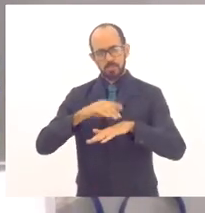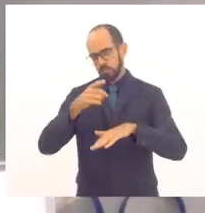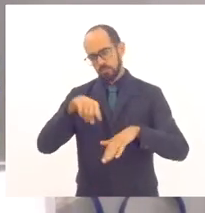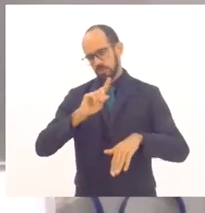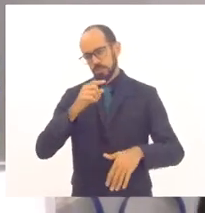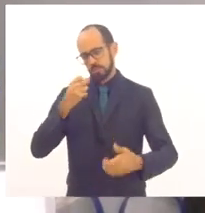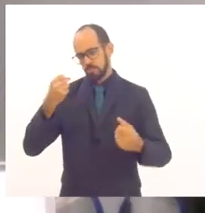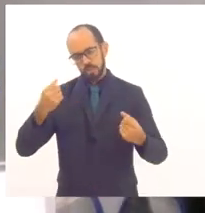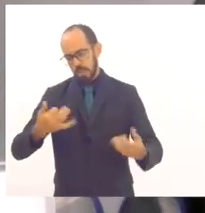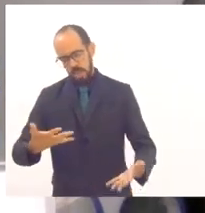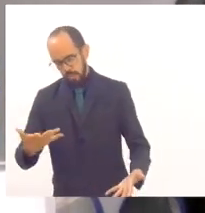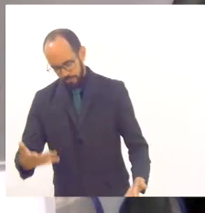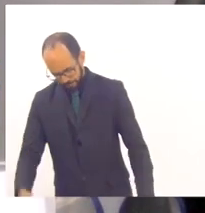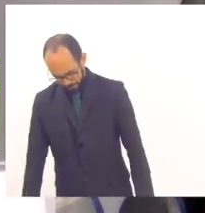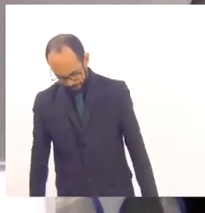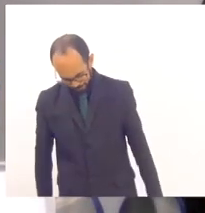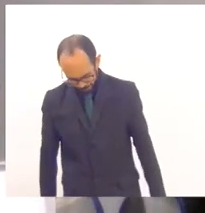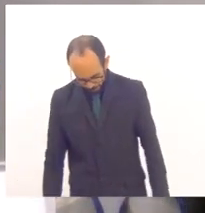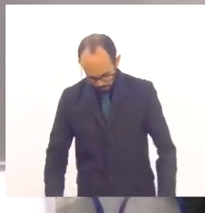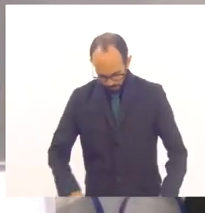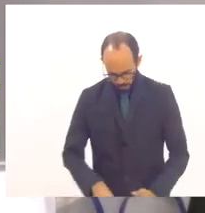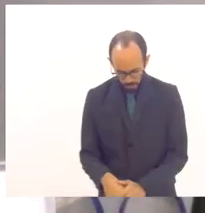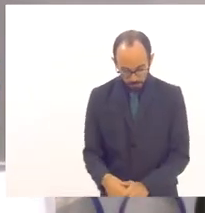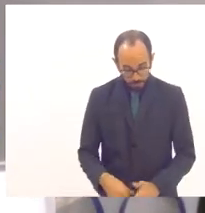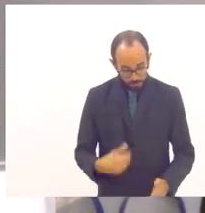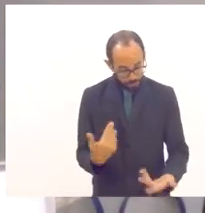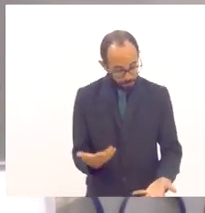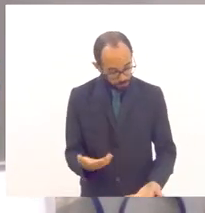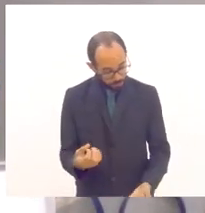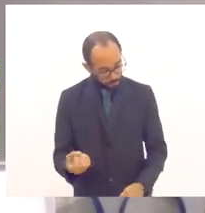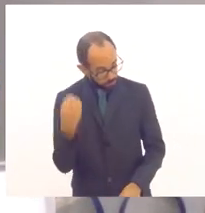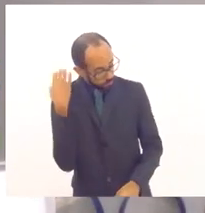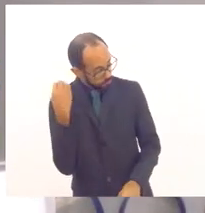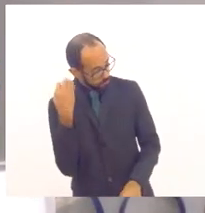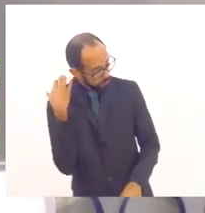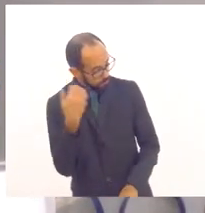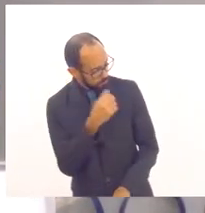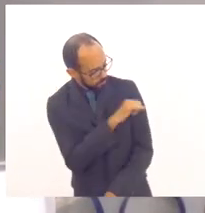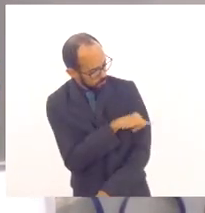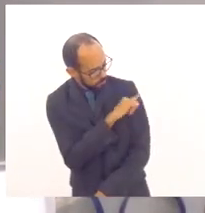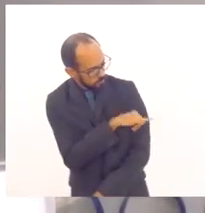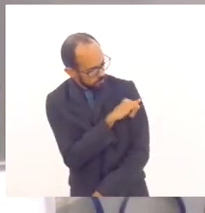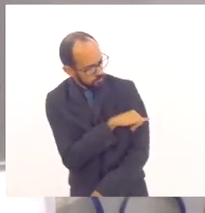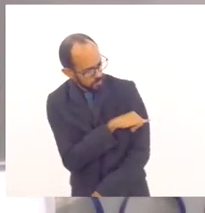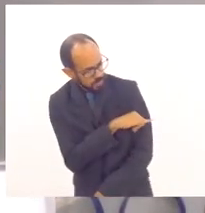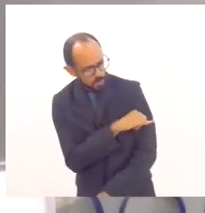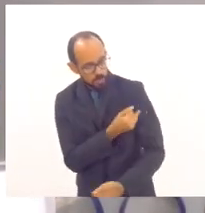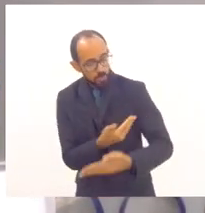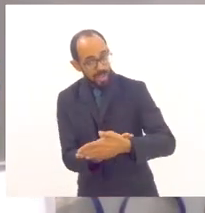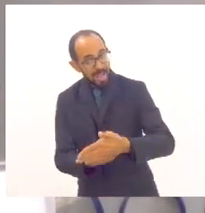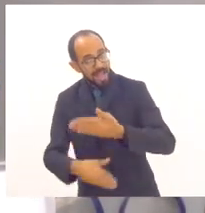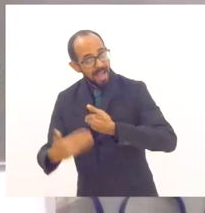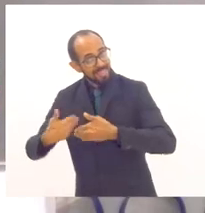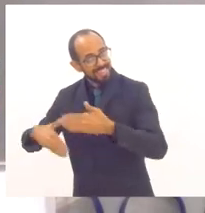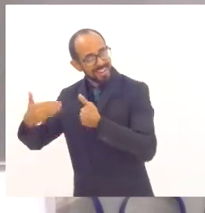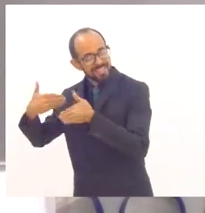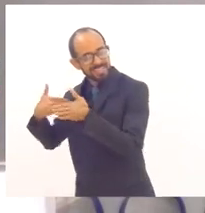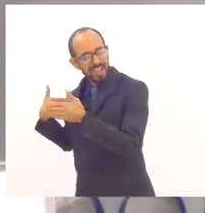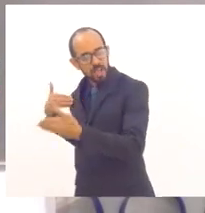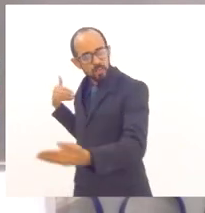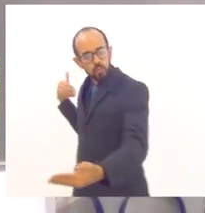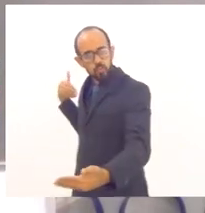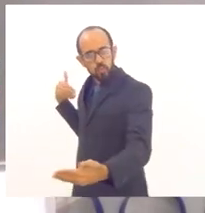dizer. Então, ignorar que o Rio de Janeiro está neste descompasso e que a